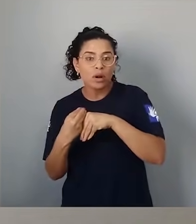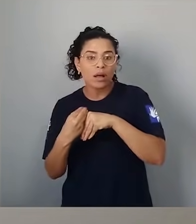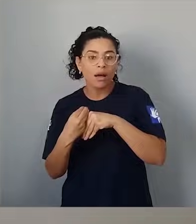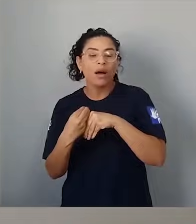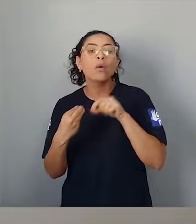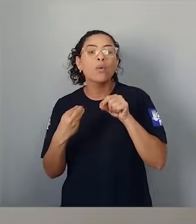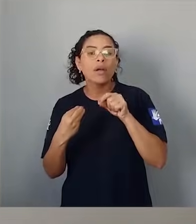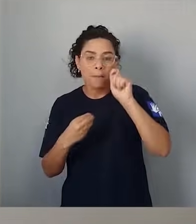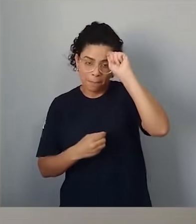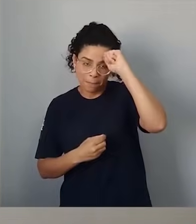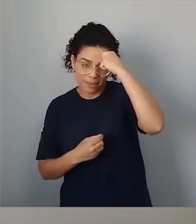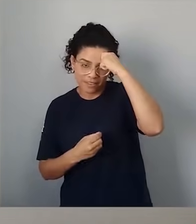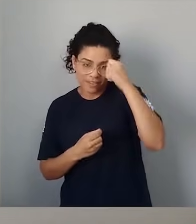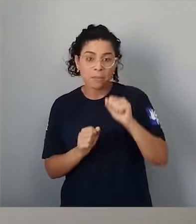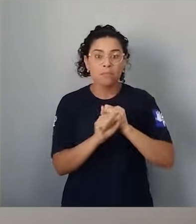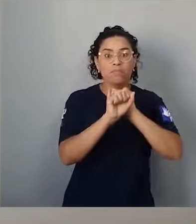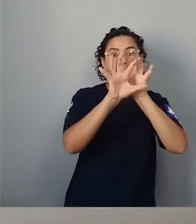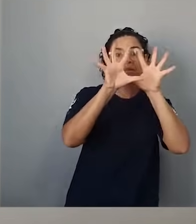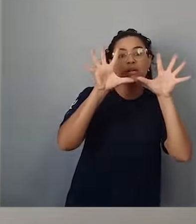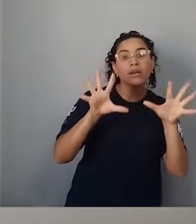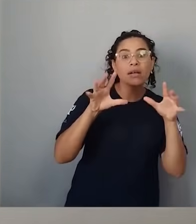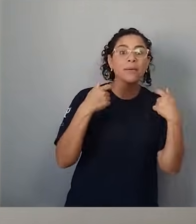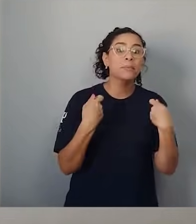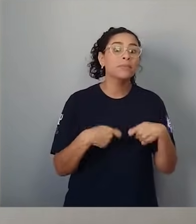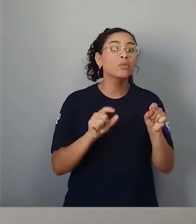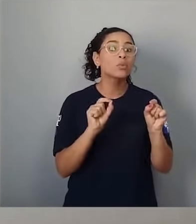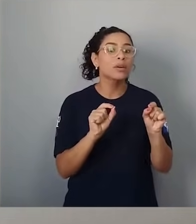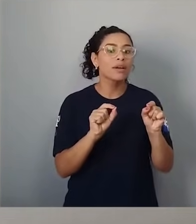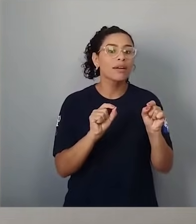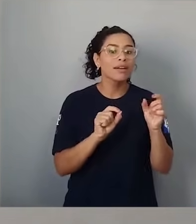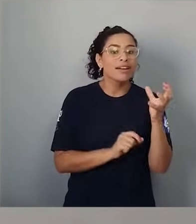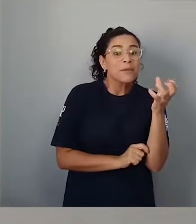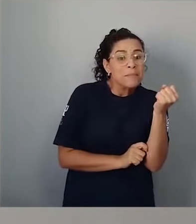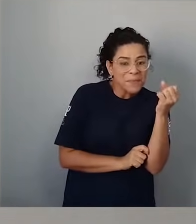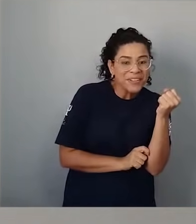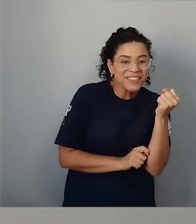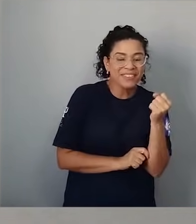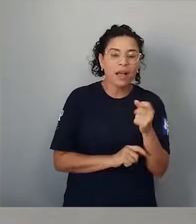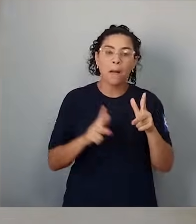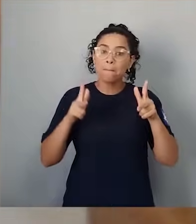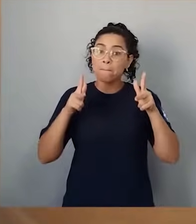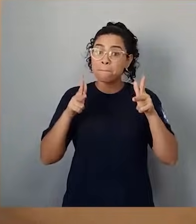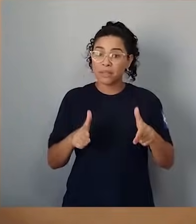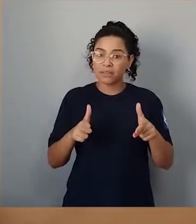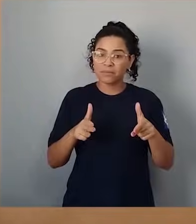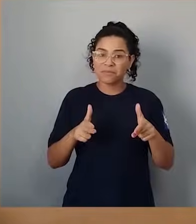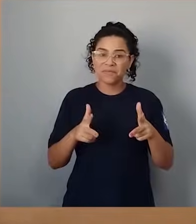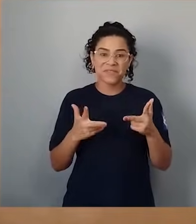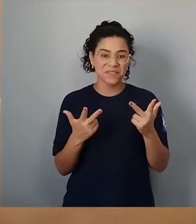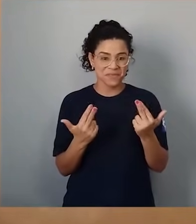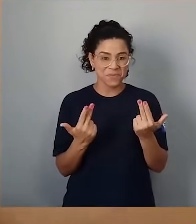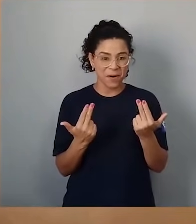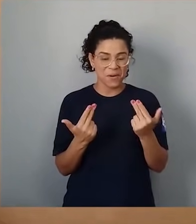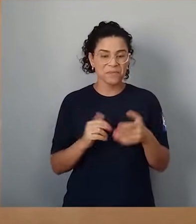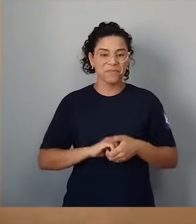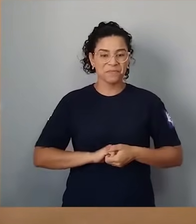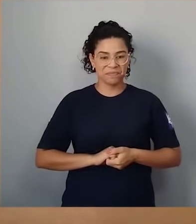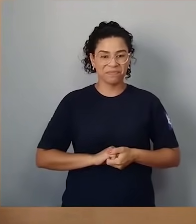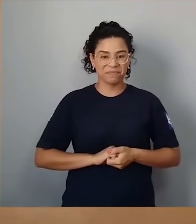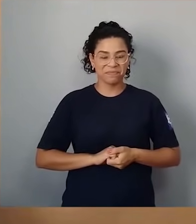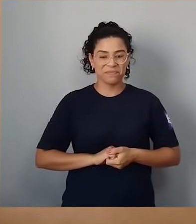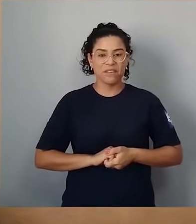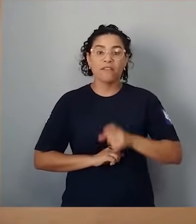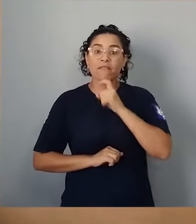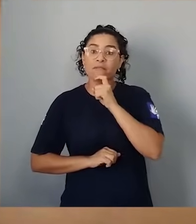preta. E para clarear, nós usamos a tinta branca. Coloquei a mesma quantidade de tinta verde. A única coisa que eu mudei foi